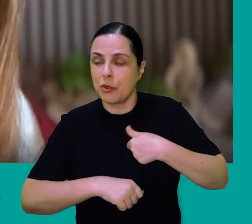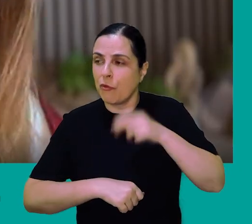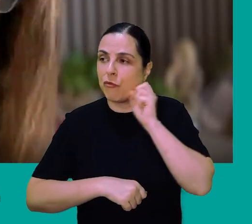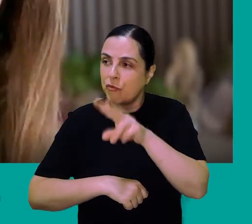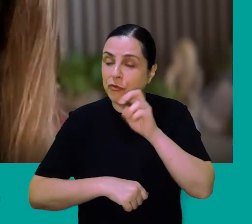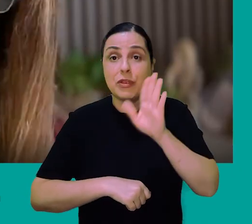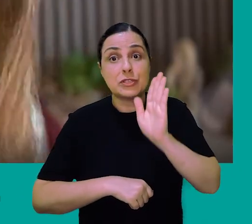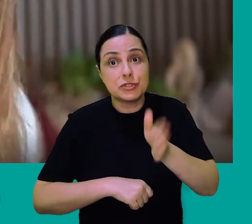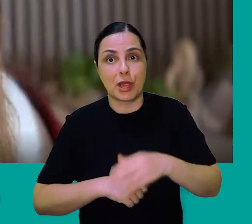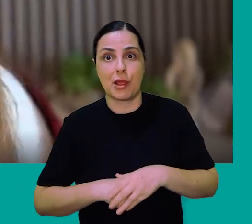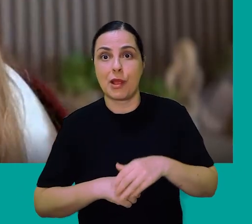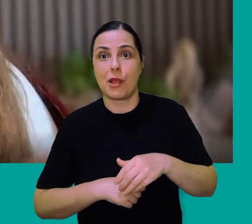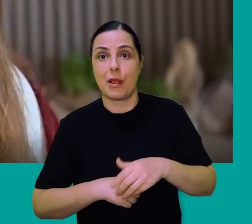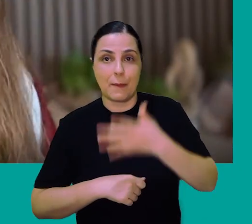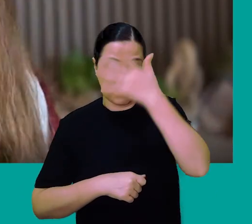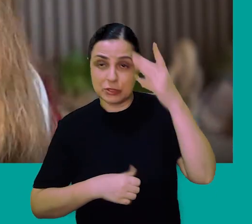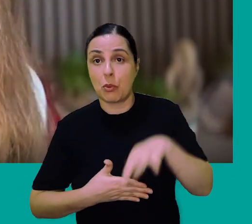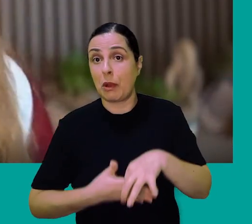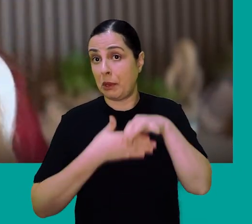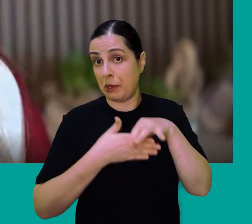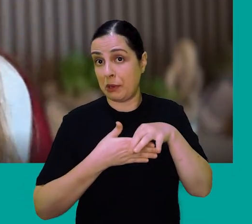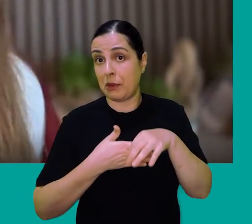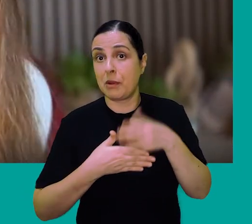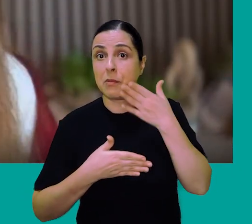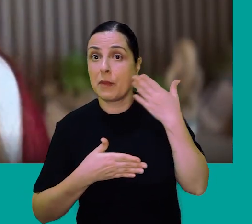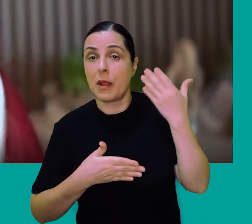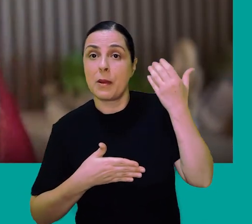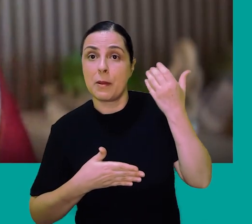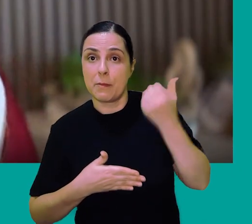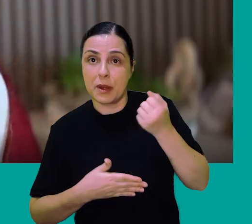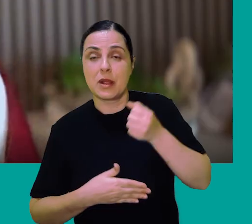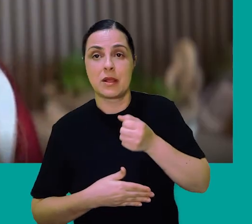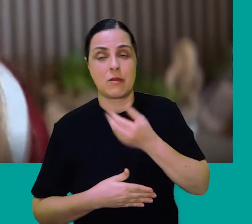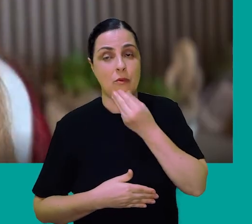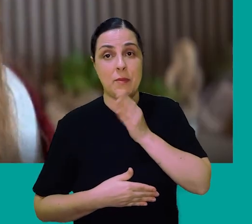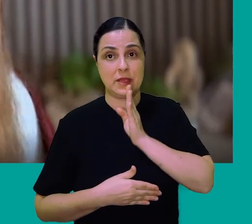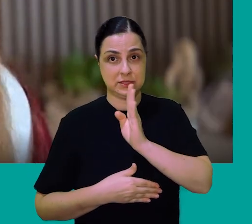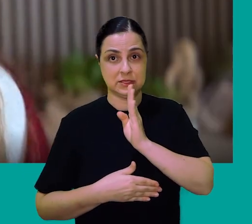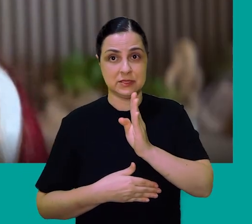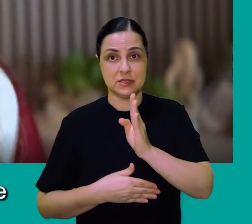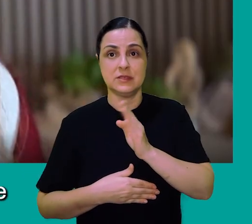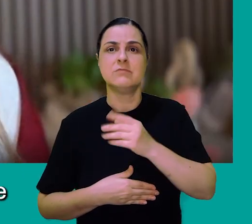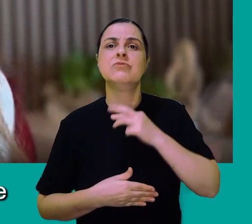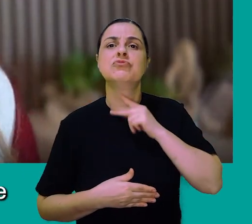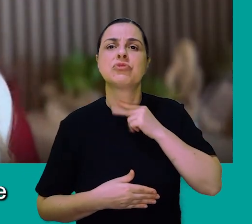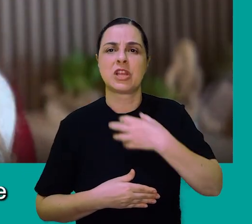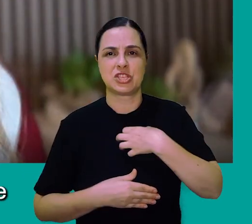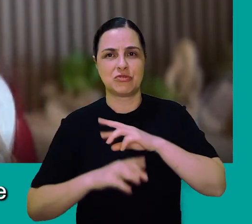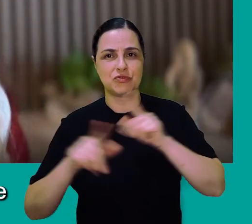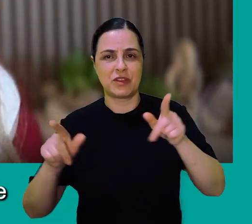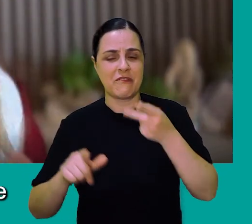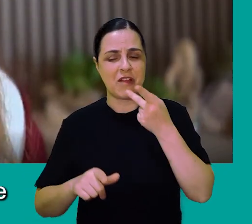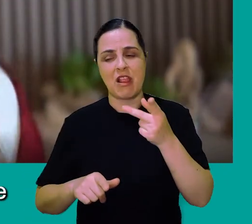um homem branco, cis, que tinha um sotaque diferente, né, dos demais, falando que ele